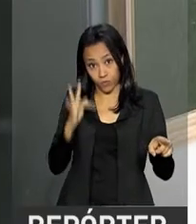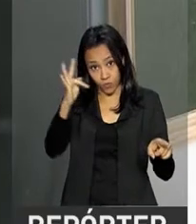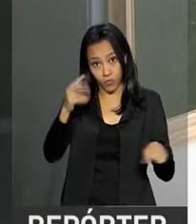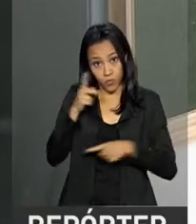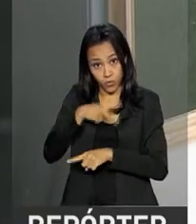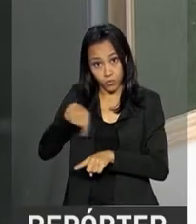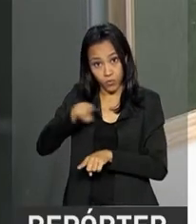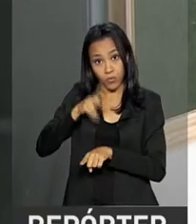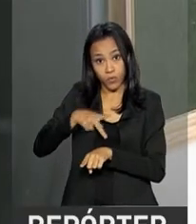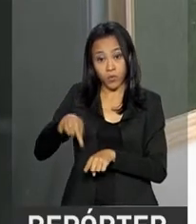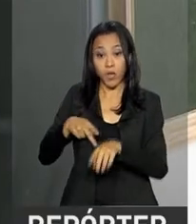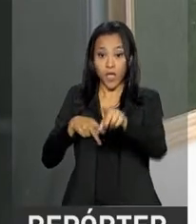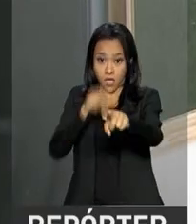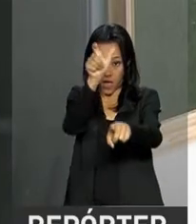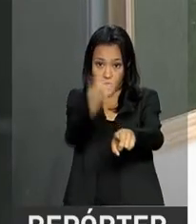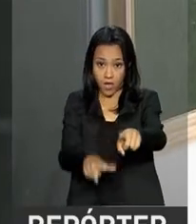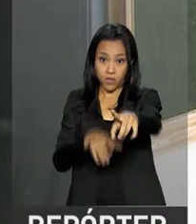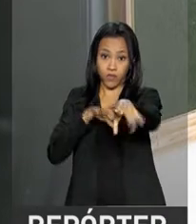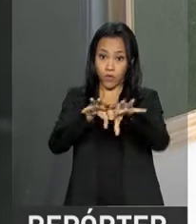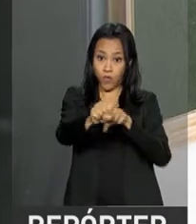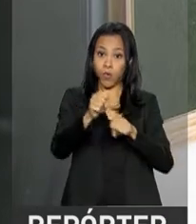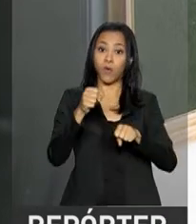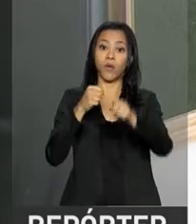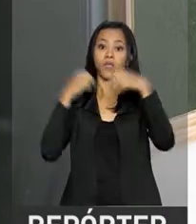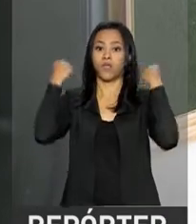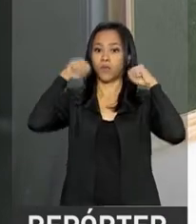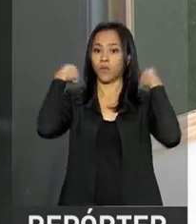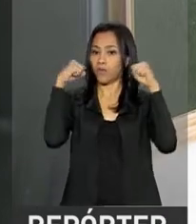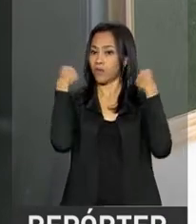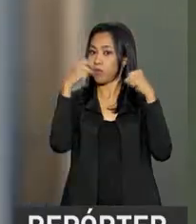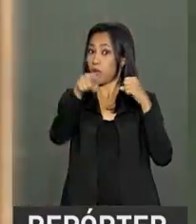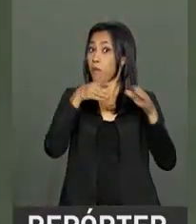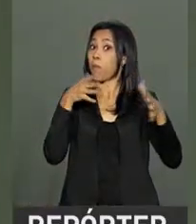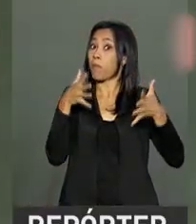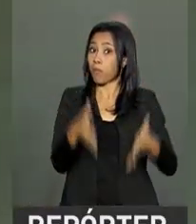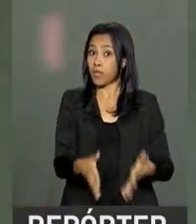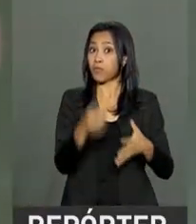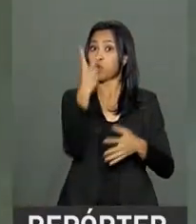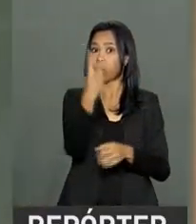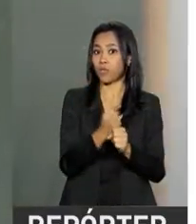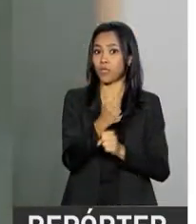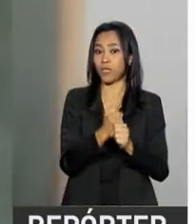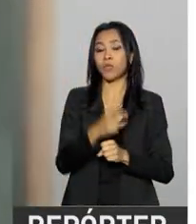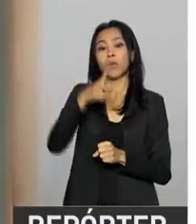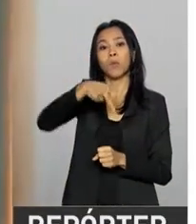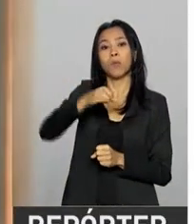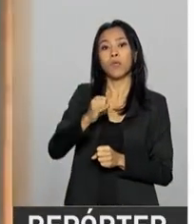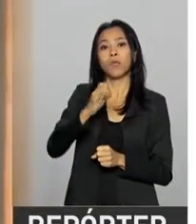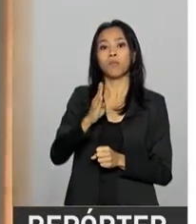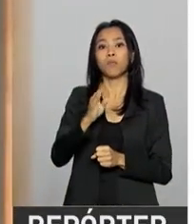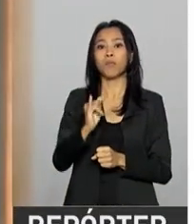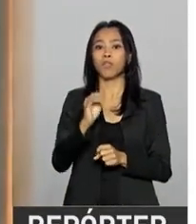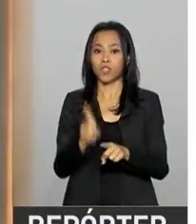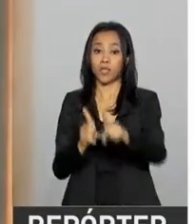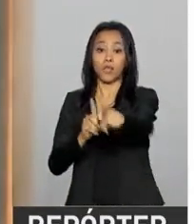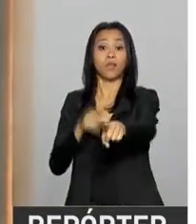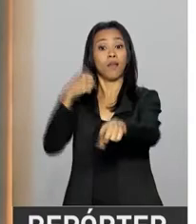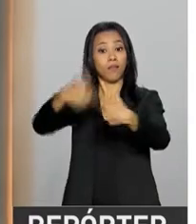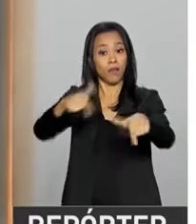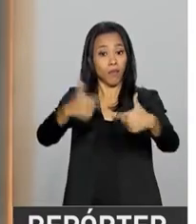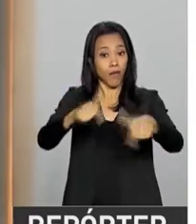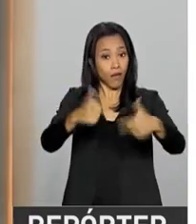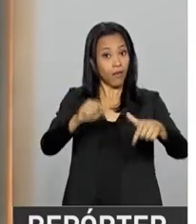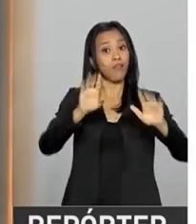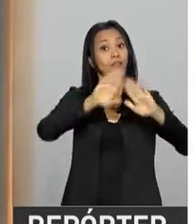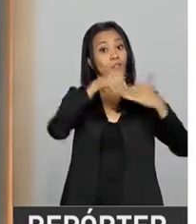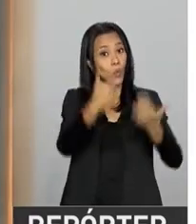se formou em educação física participou por dois anos do pibid eles já trabalha dando aulas em escolas e diz que fez a